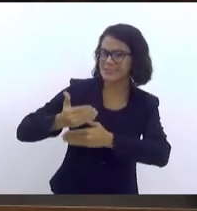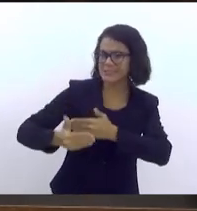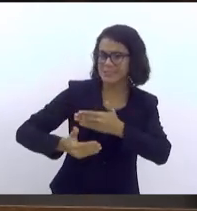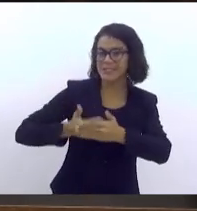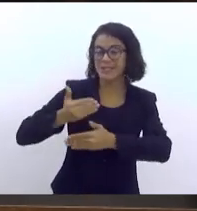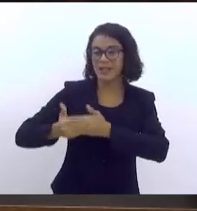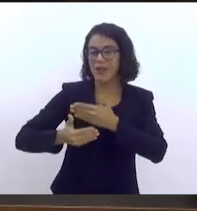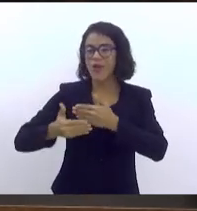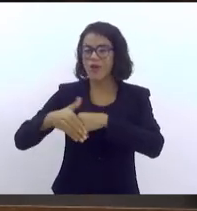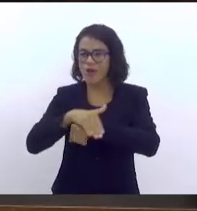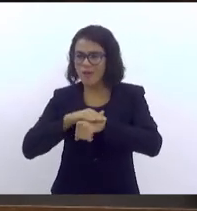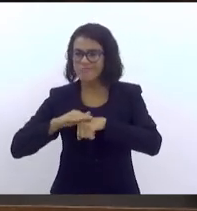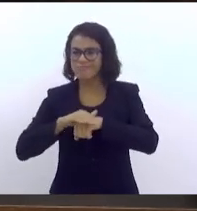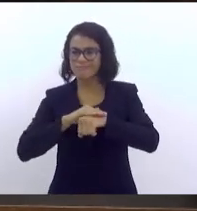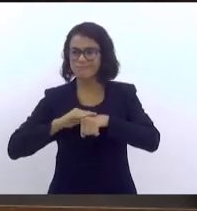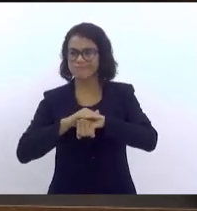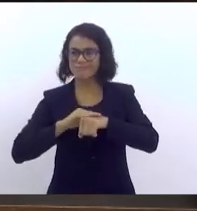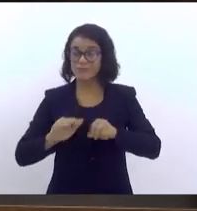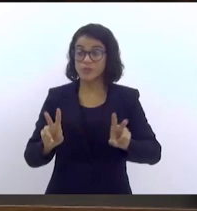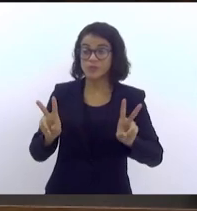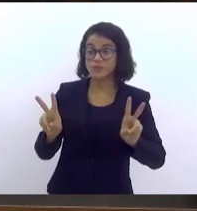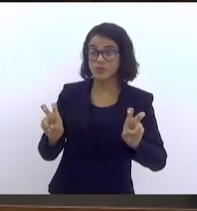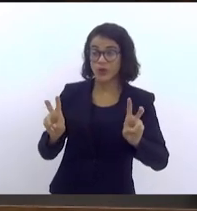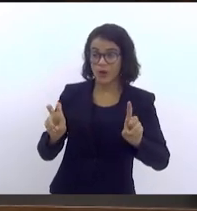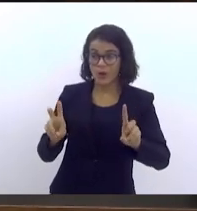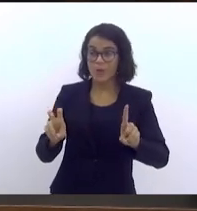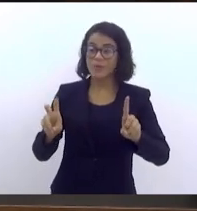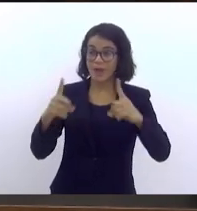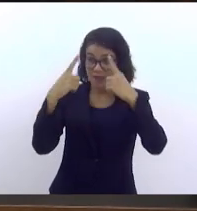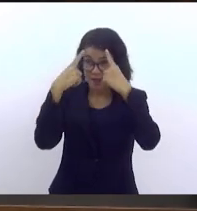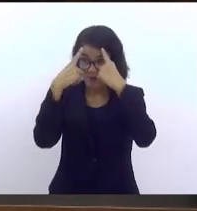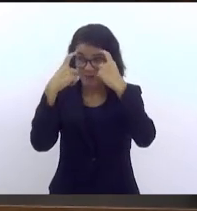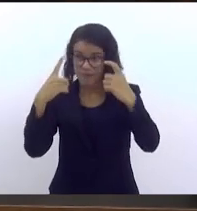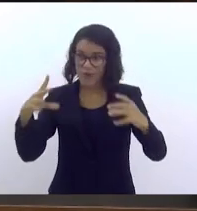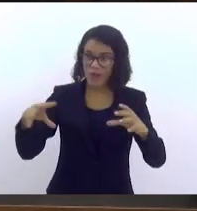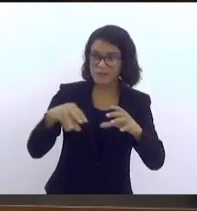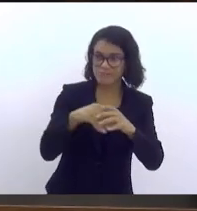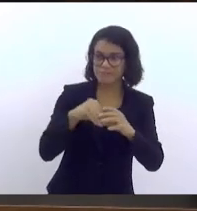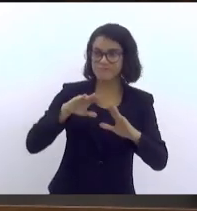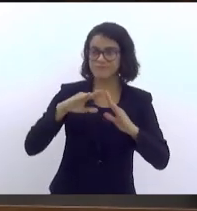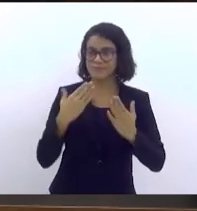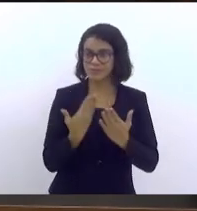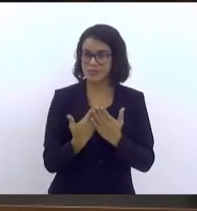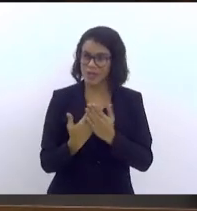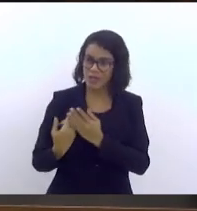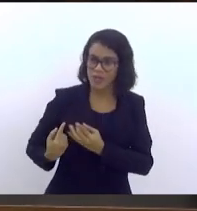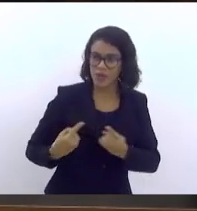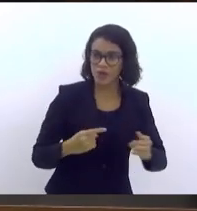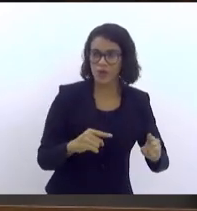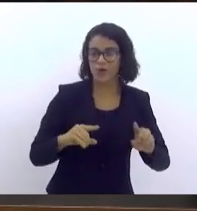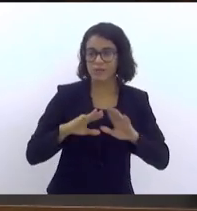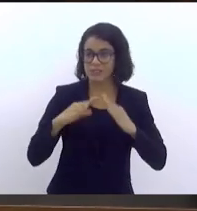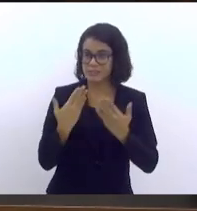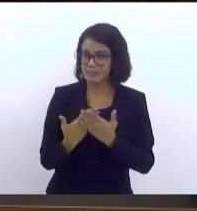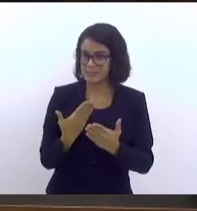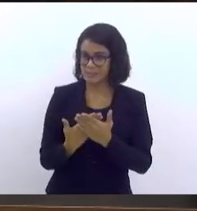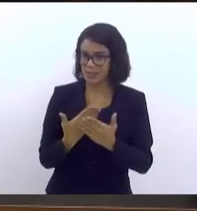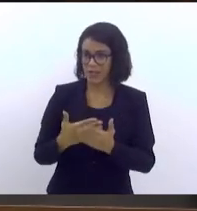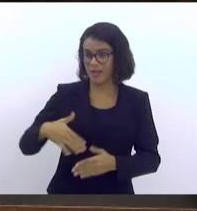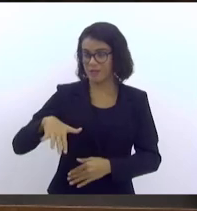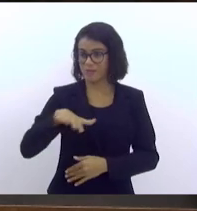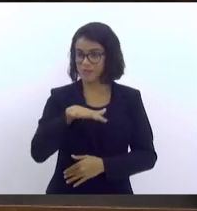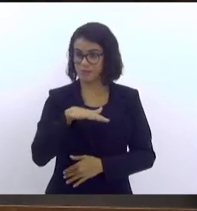falando sobre a questão da violência nas escolas e contra as escolas aqui no